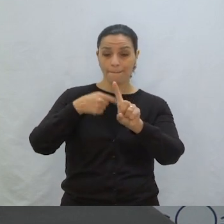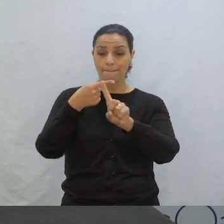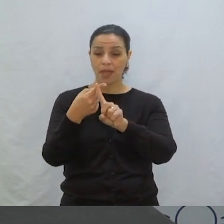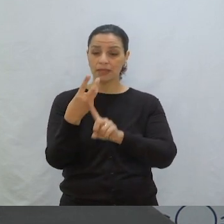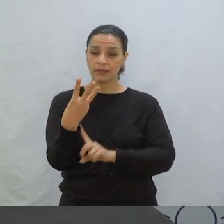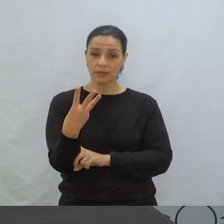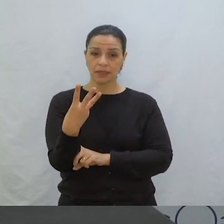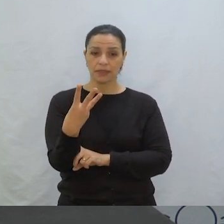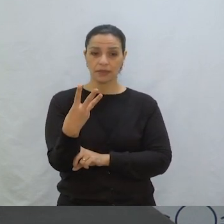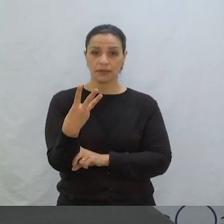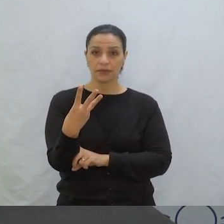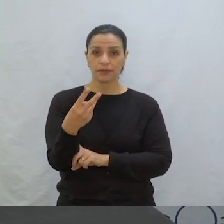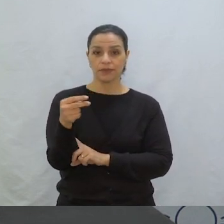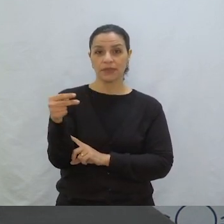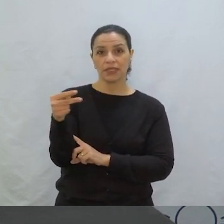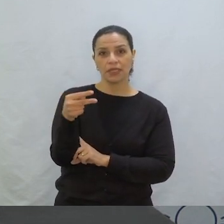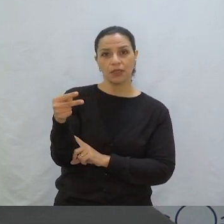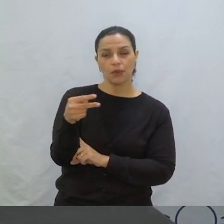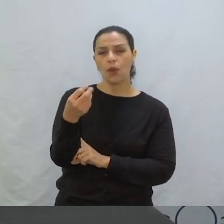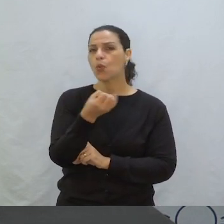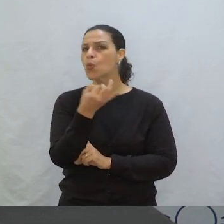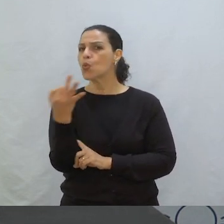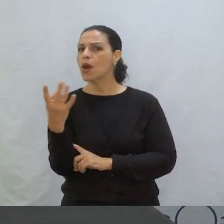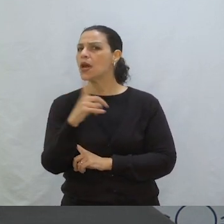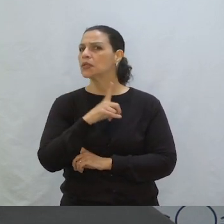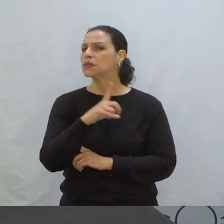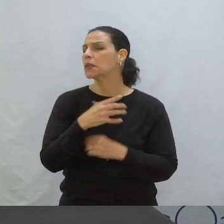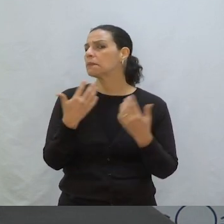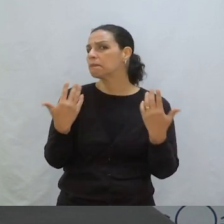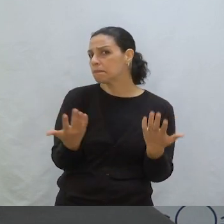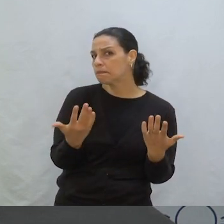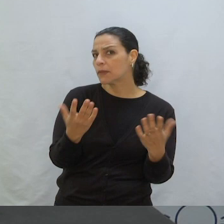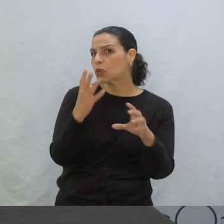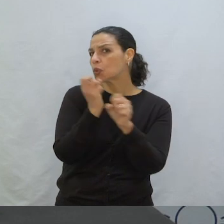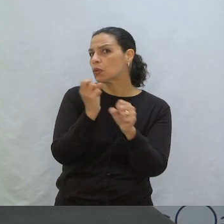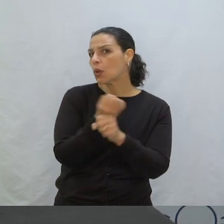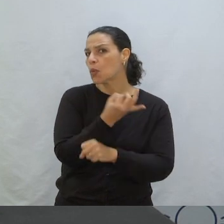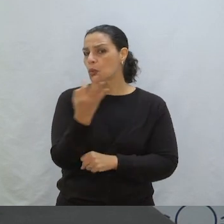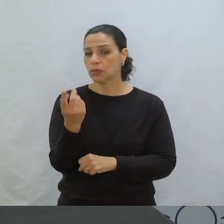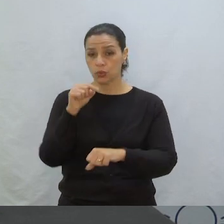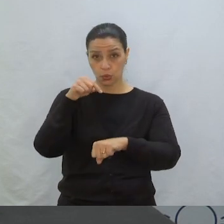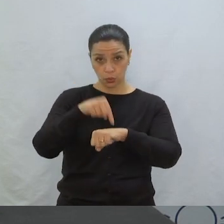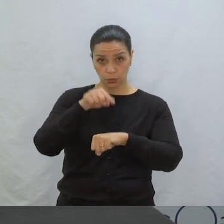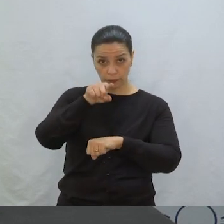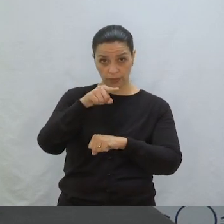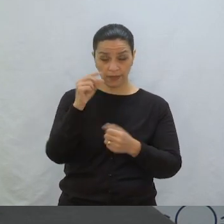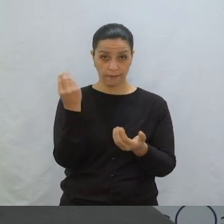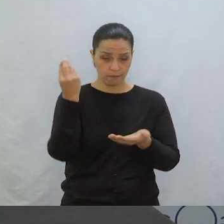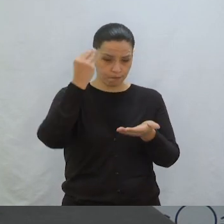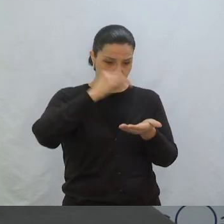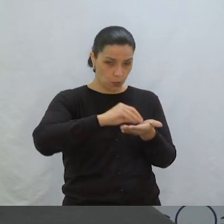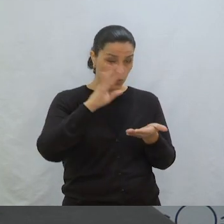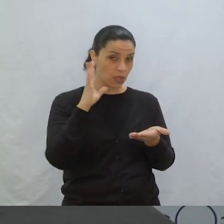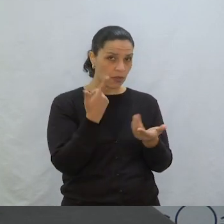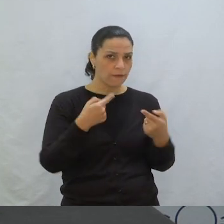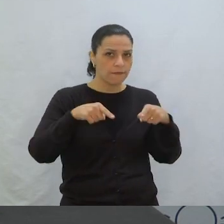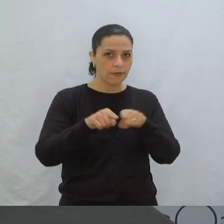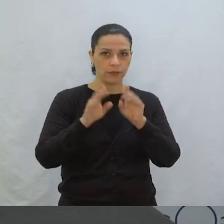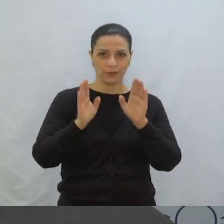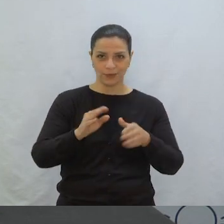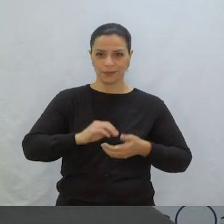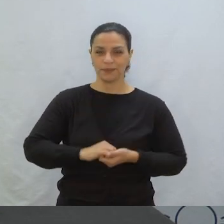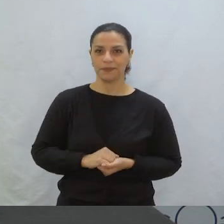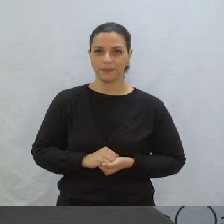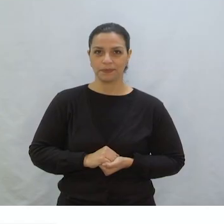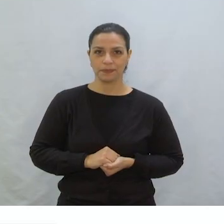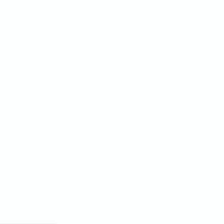balões mais 3 balões. Então, quantos balões tem aqui ao todo? Eu vou dar um tempo para você resolver e